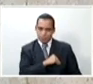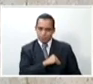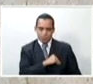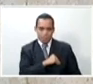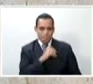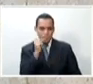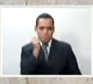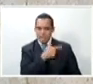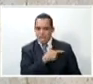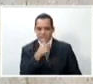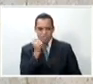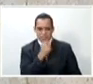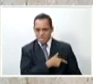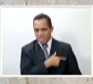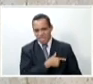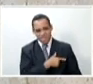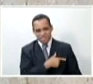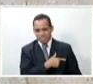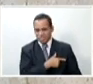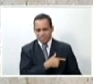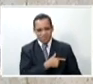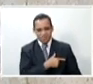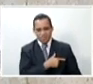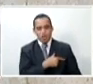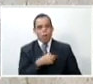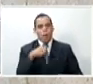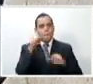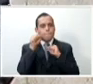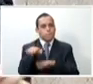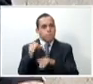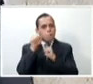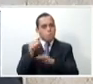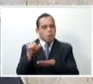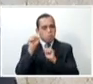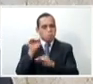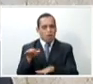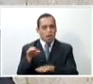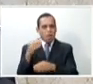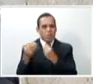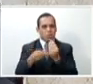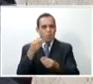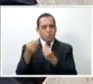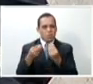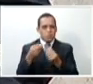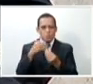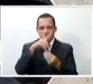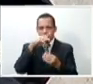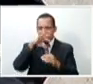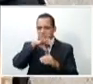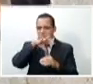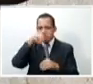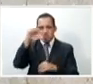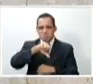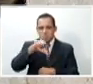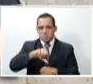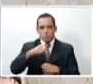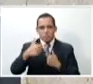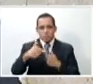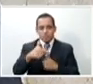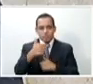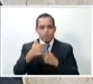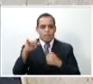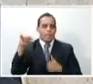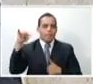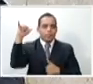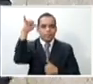por uma situação terrível. As nossas Forças Armadas estão sucateadas. Não tem avião, agora que compraram aviões